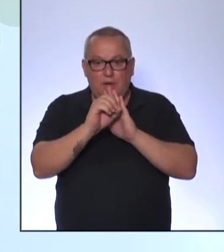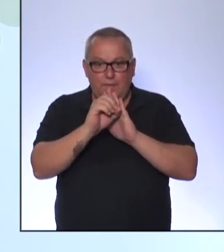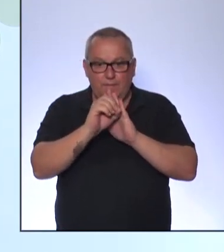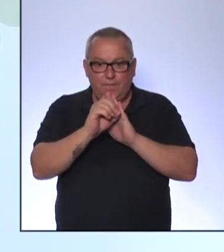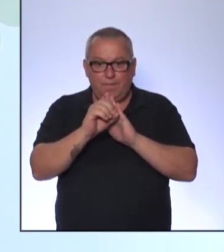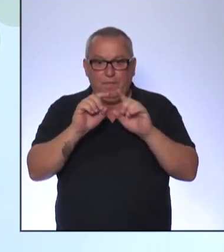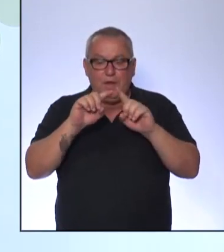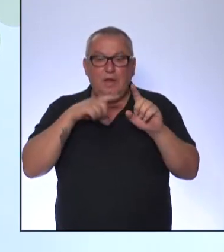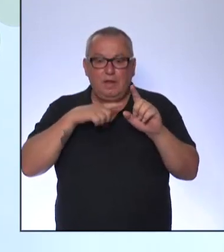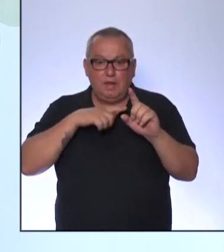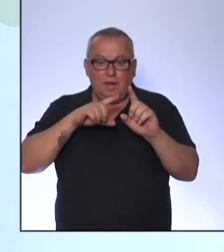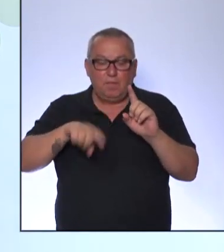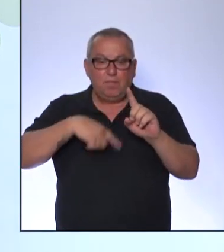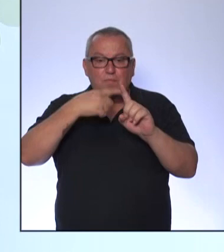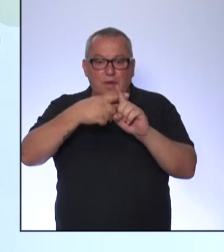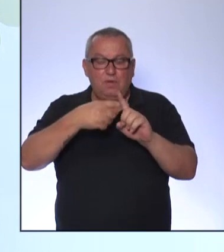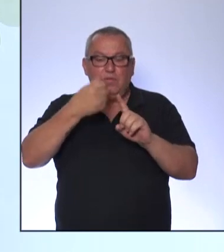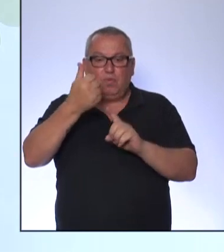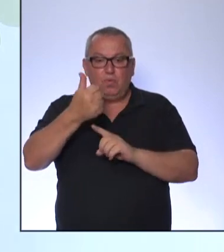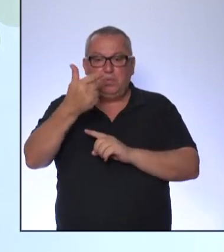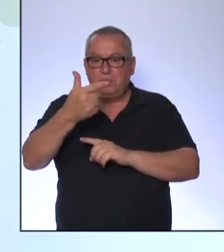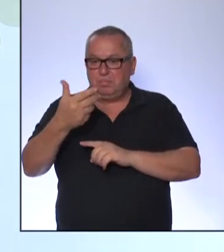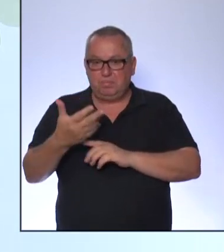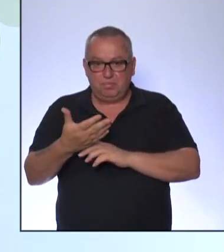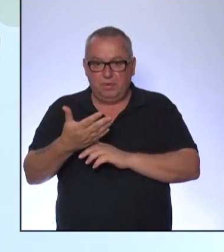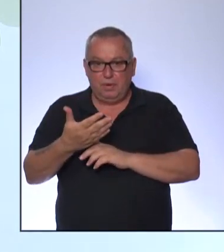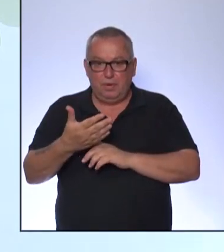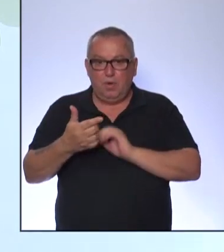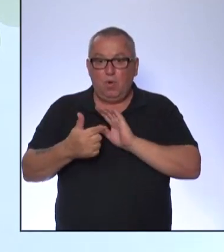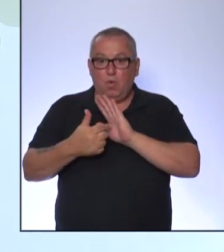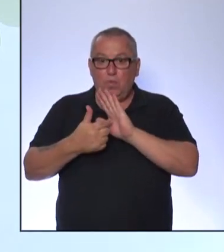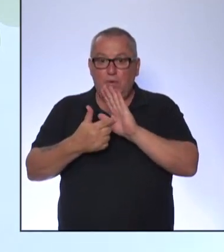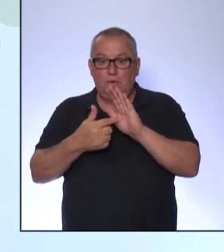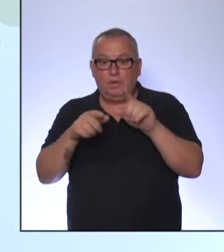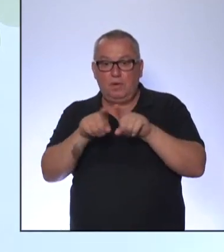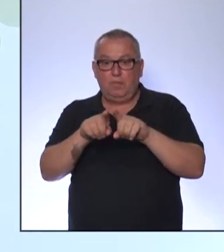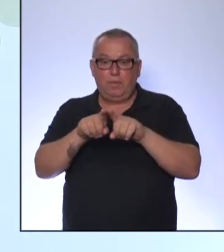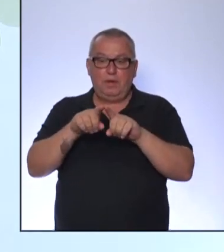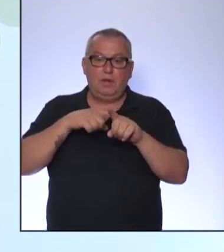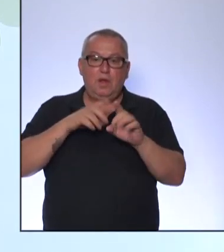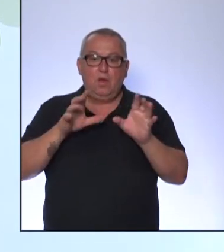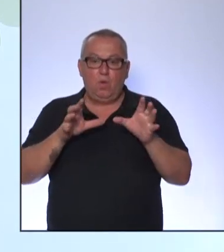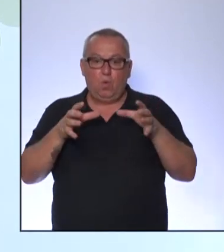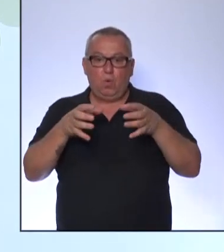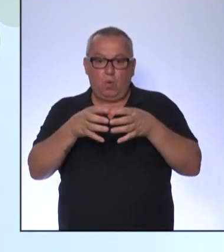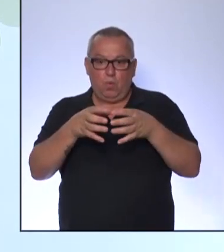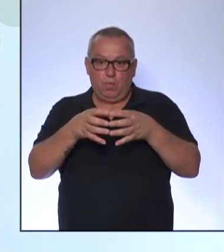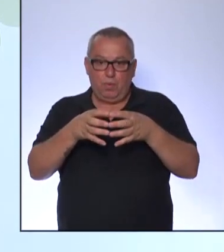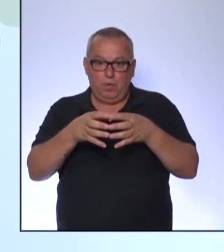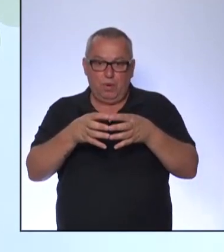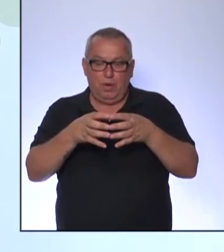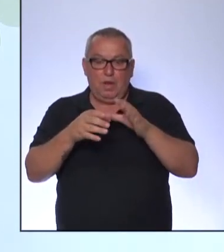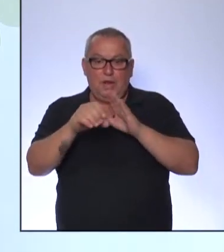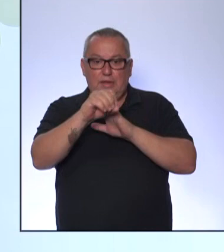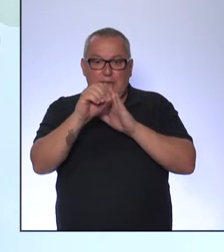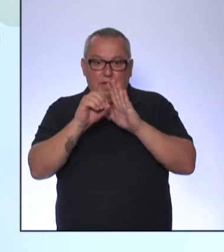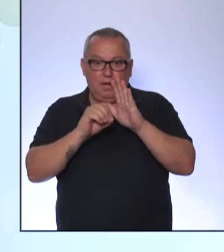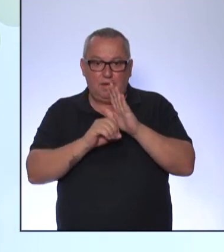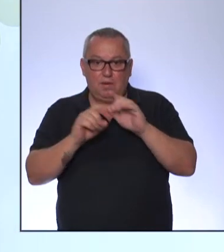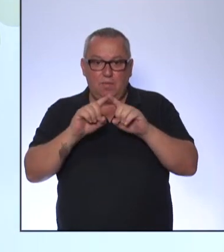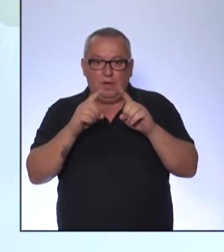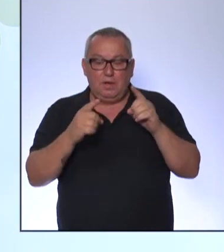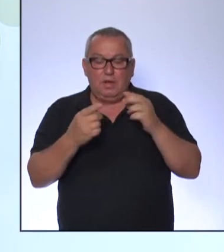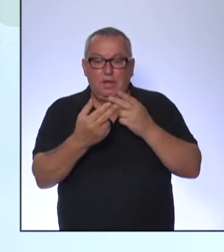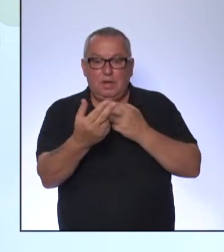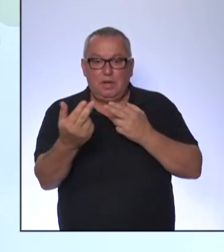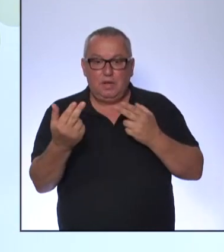uma célula, eles podem ser, por exemplo, um ser que apresenta um aglomerado de células, mas que não são células diferenciadas, são células